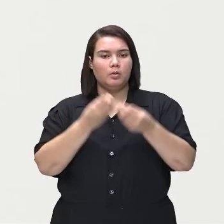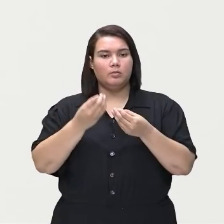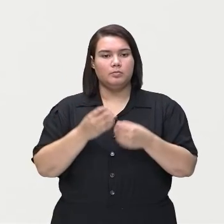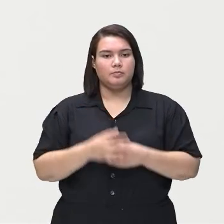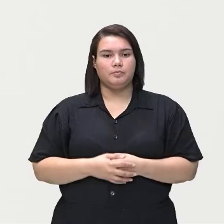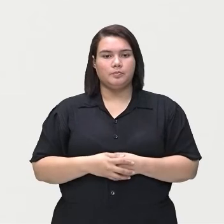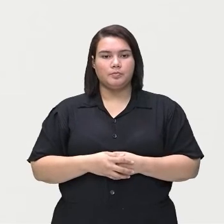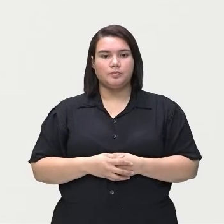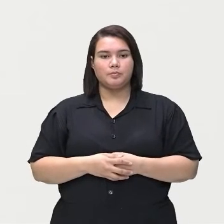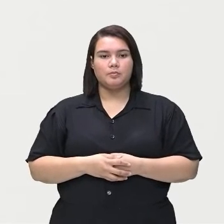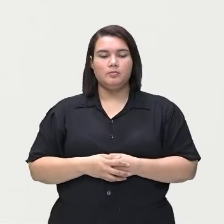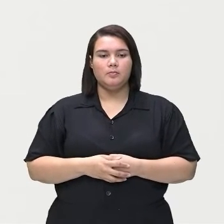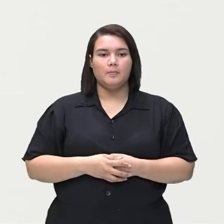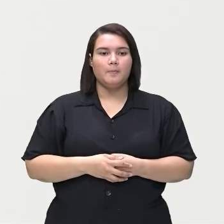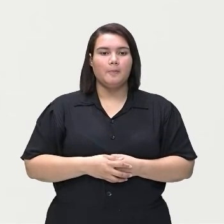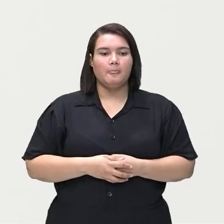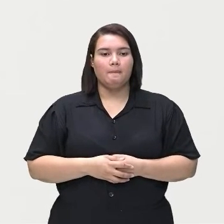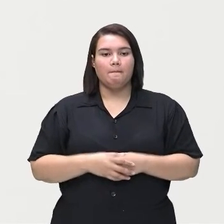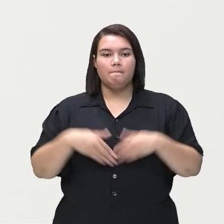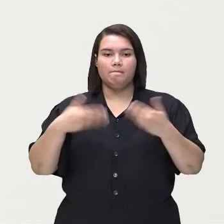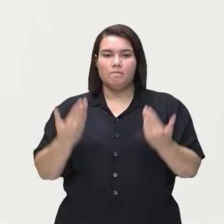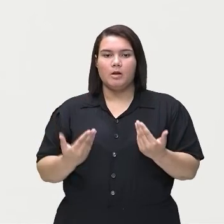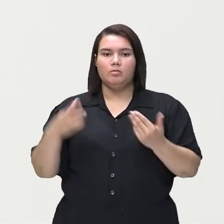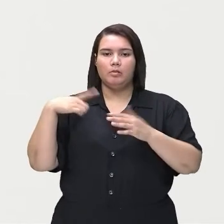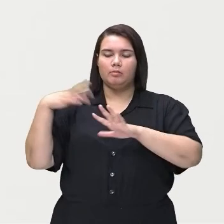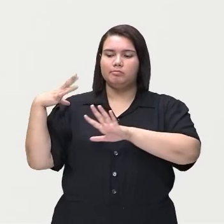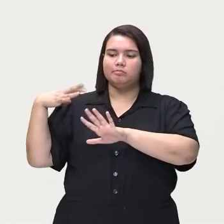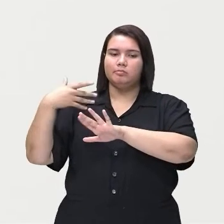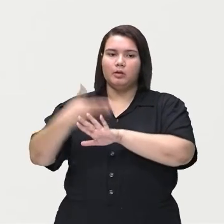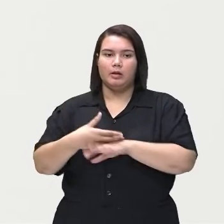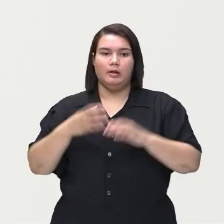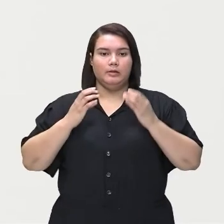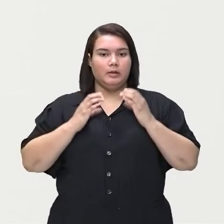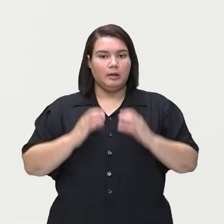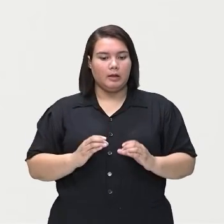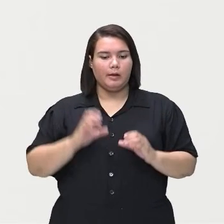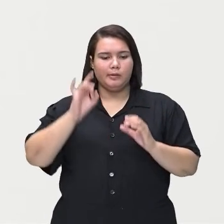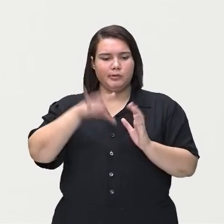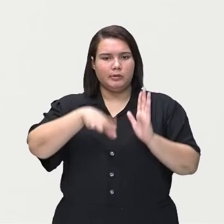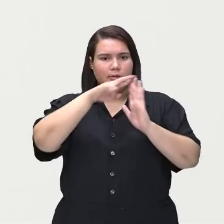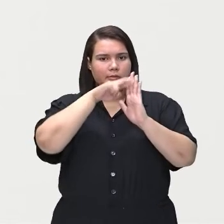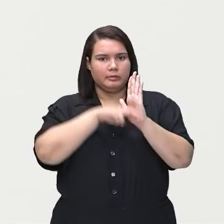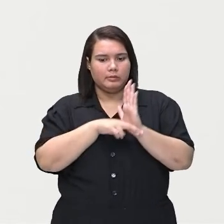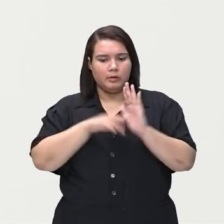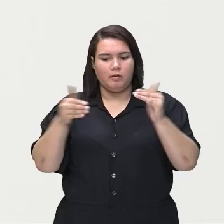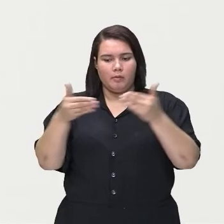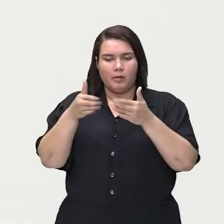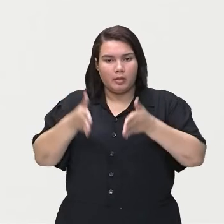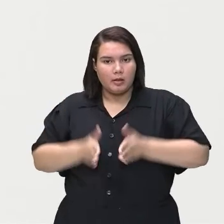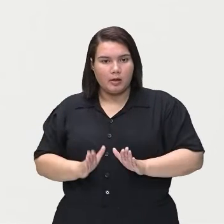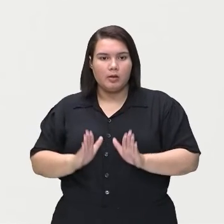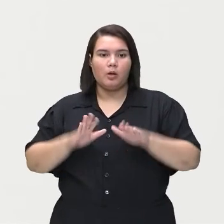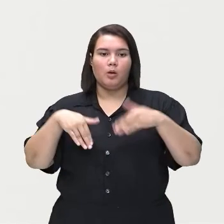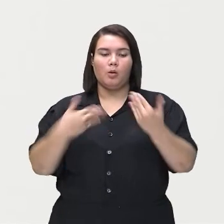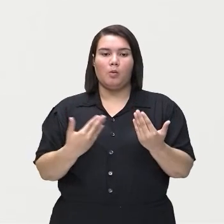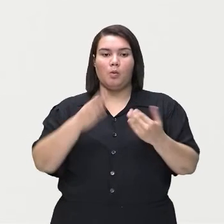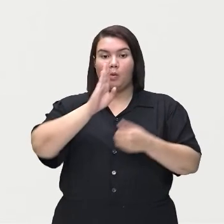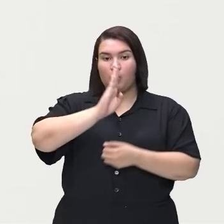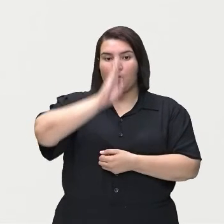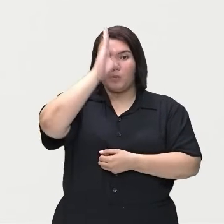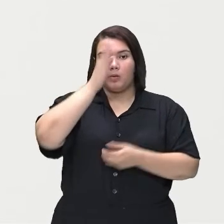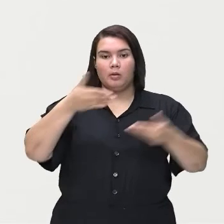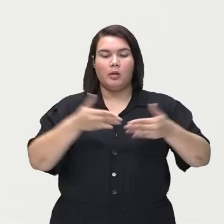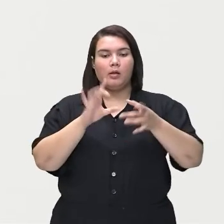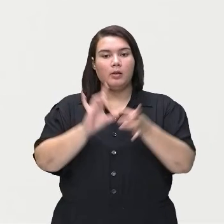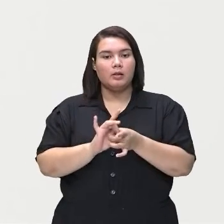continuando. Com o tempo, a cidadania deixou de estar estritamente ligada ao nascimento. Os romanos vieram